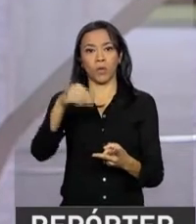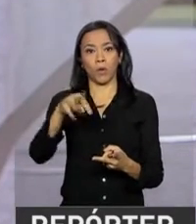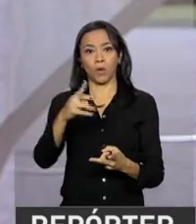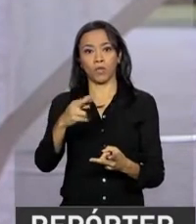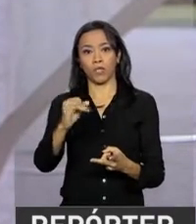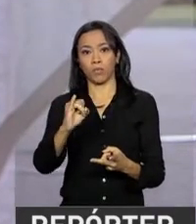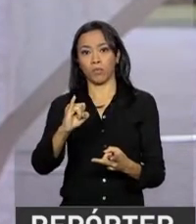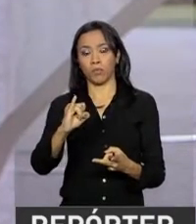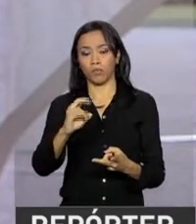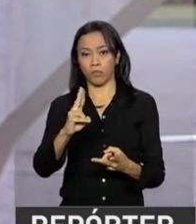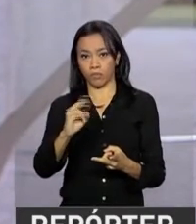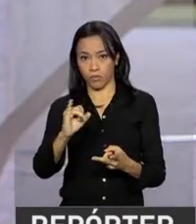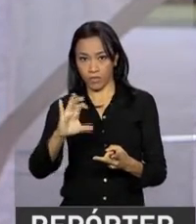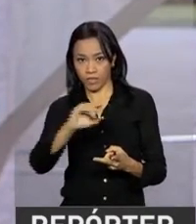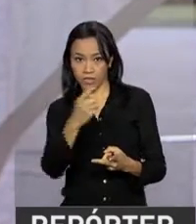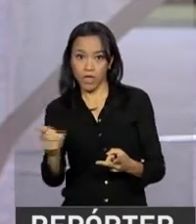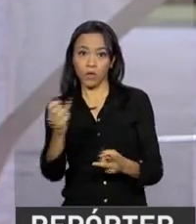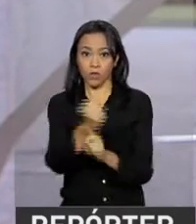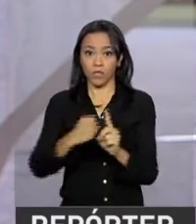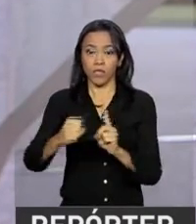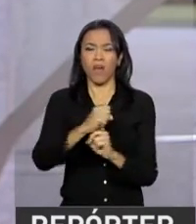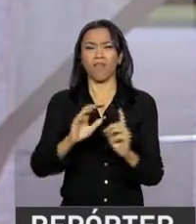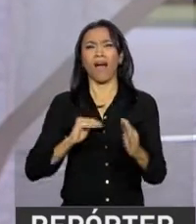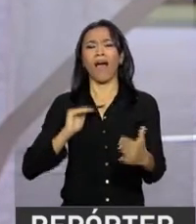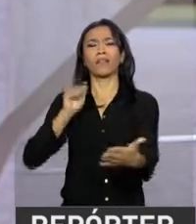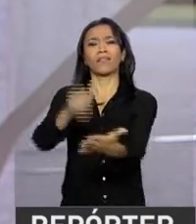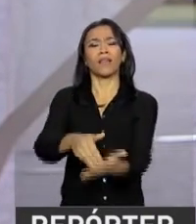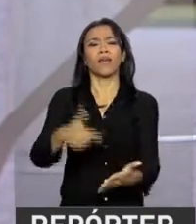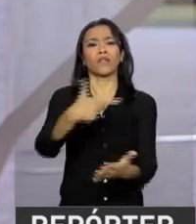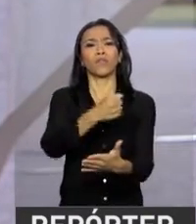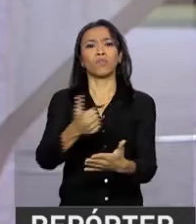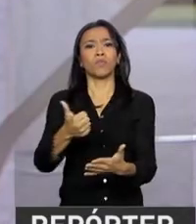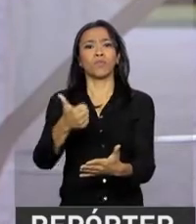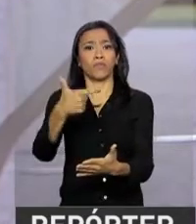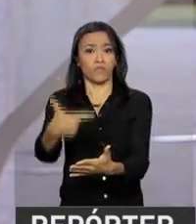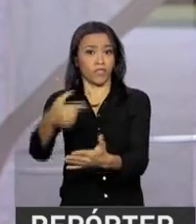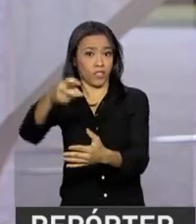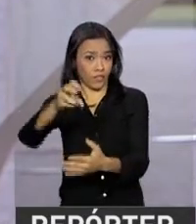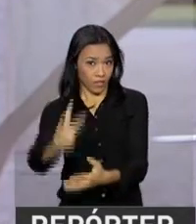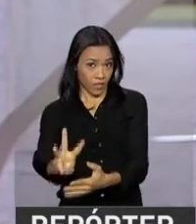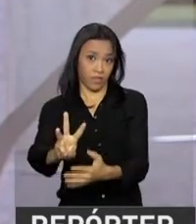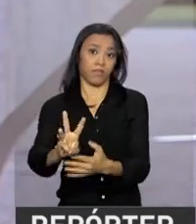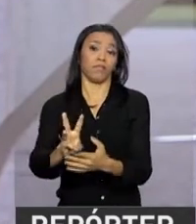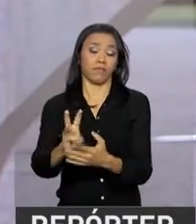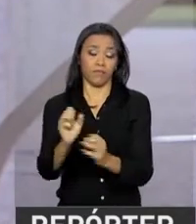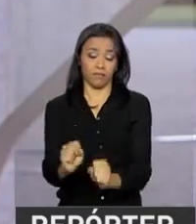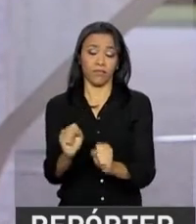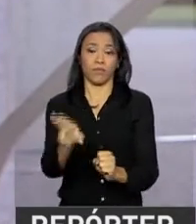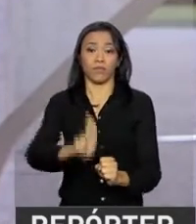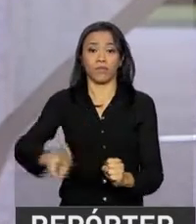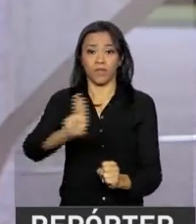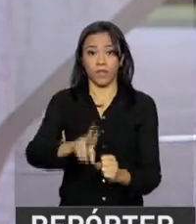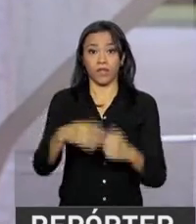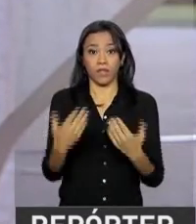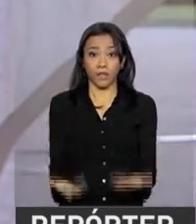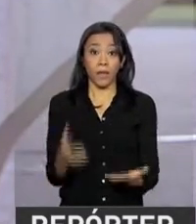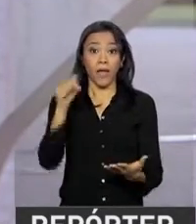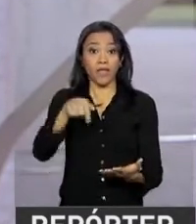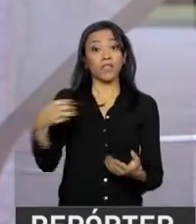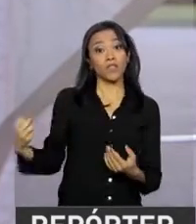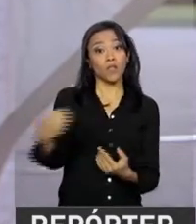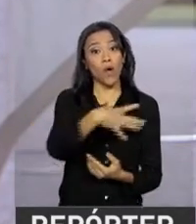Essa prorrogação ela vai até 2023 e ela é retroativa ao dia 1º de janeiro desse ano. Com essa